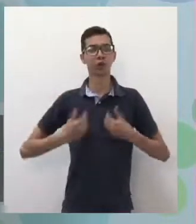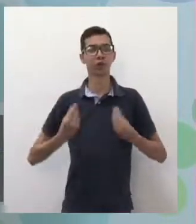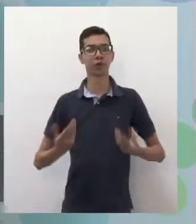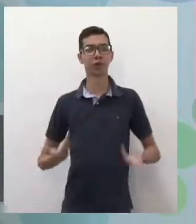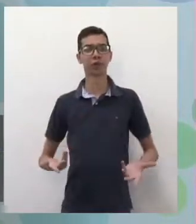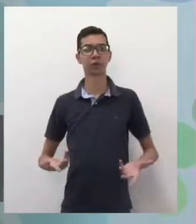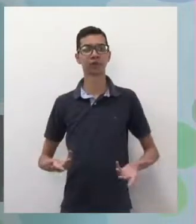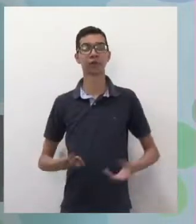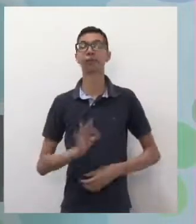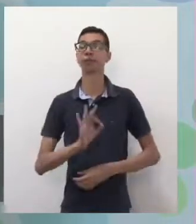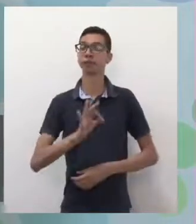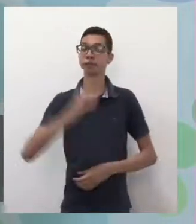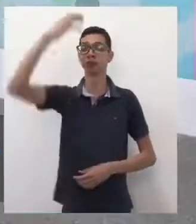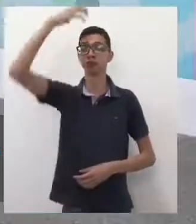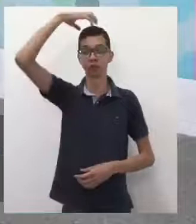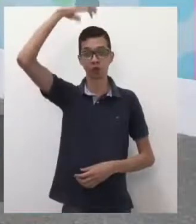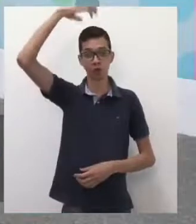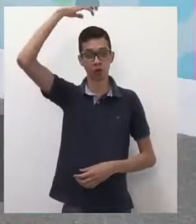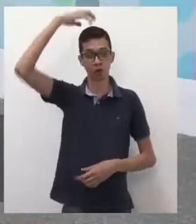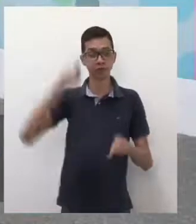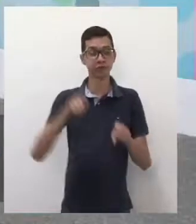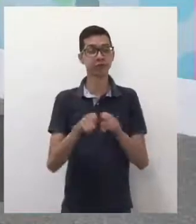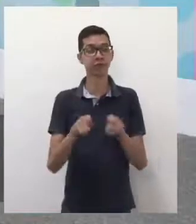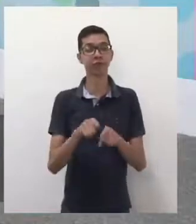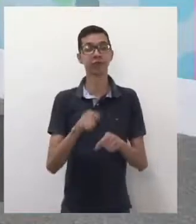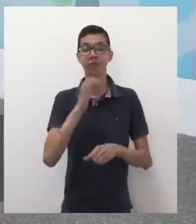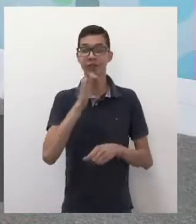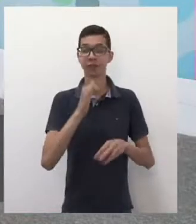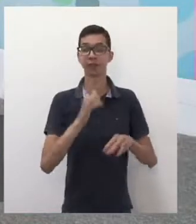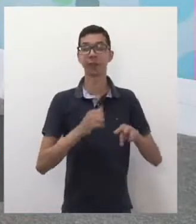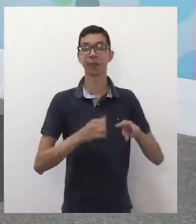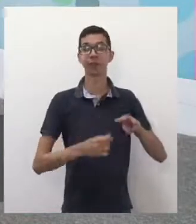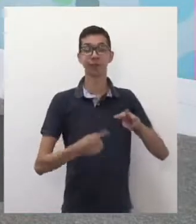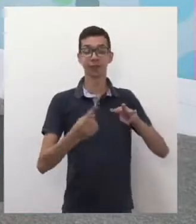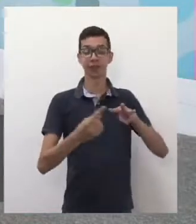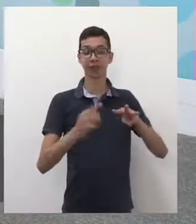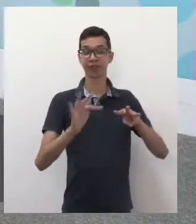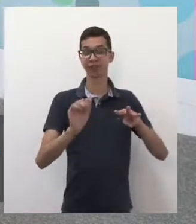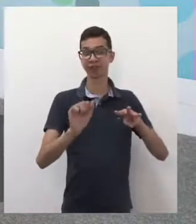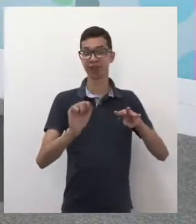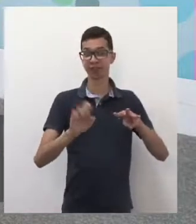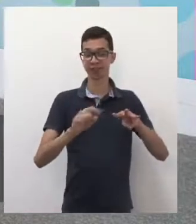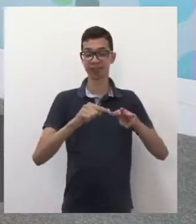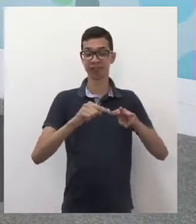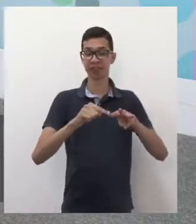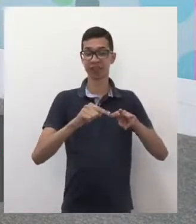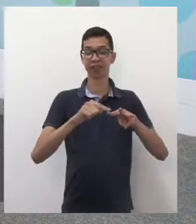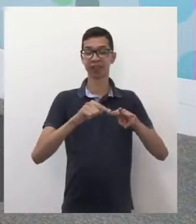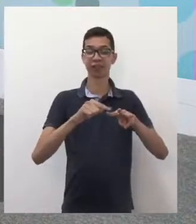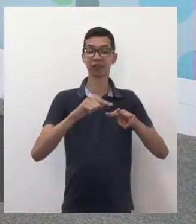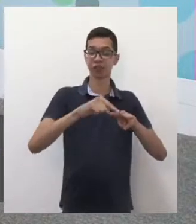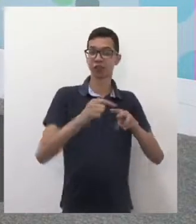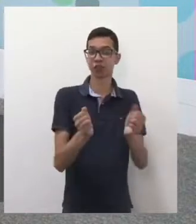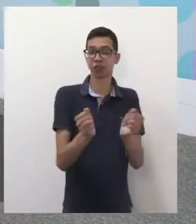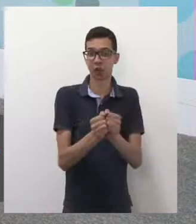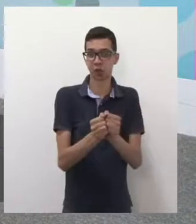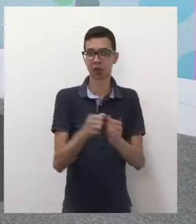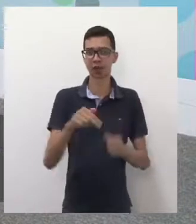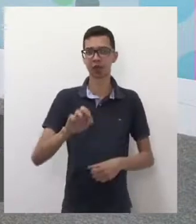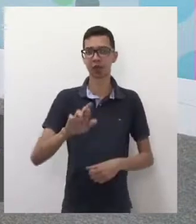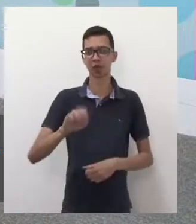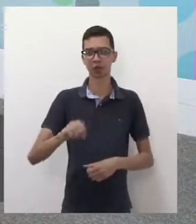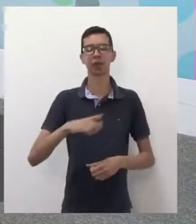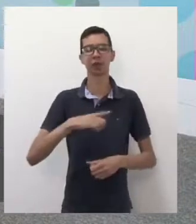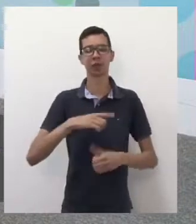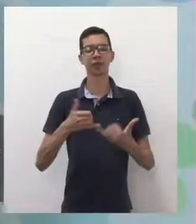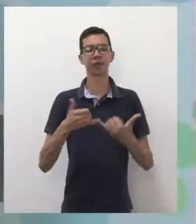Dá uma olhadinha no chuveiro, hein? Agora, se você ligar o fase no neutro, dá um curto-circuito. Aí não pode, né? Aí não é muito aconselhável.